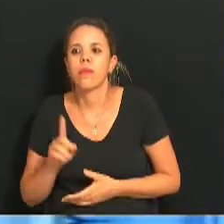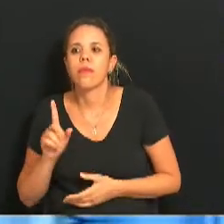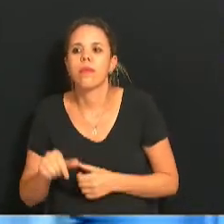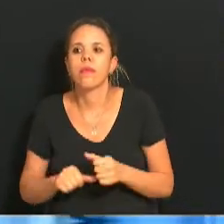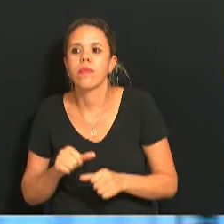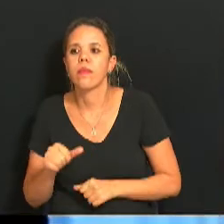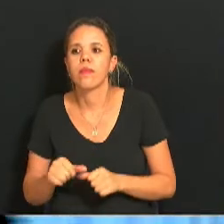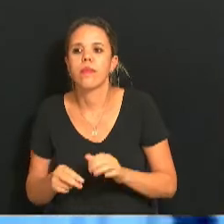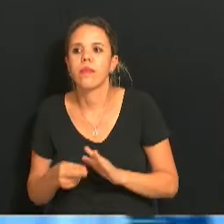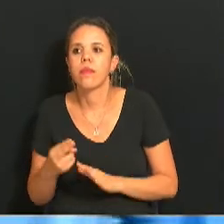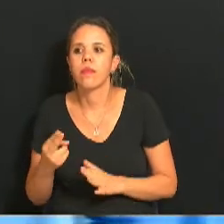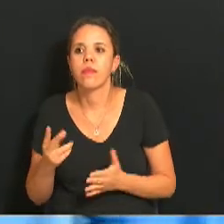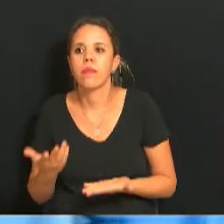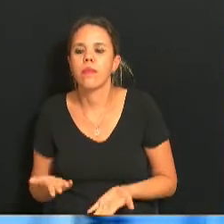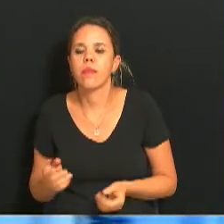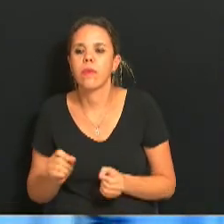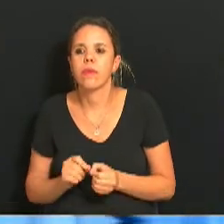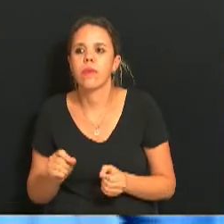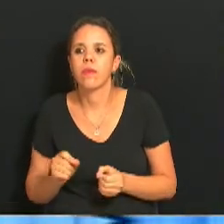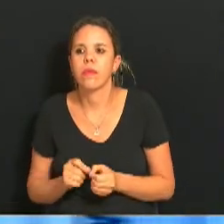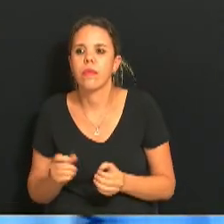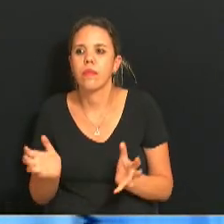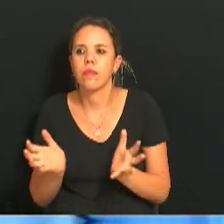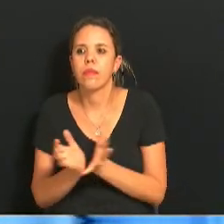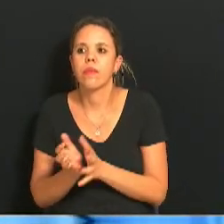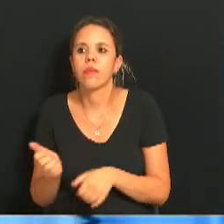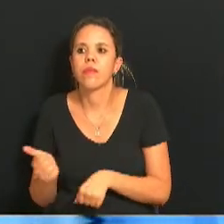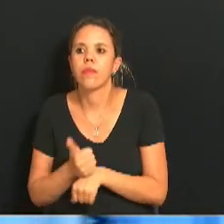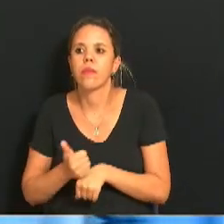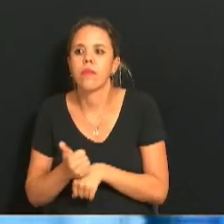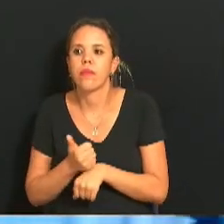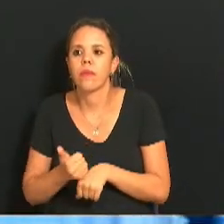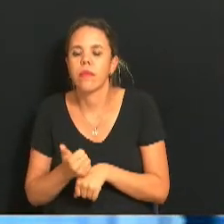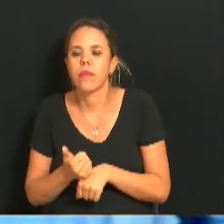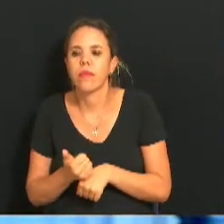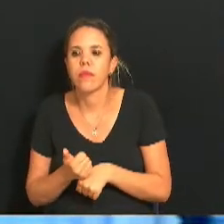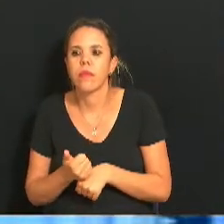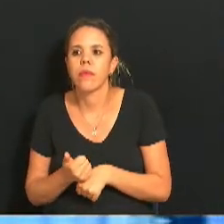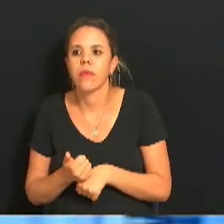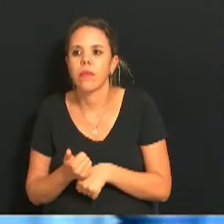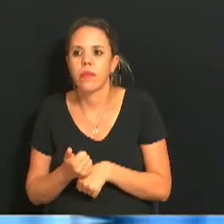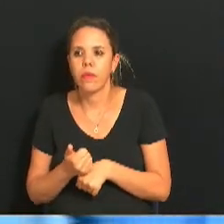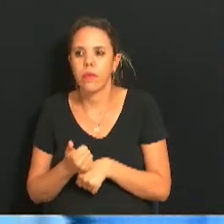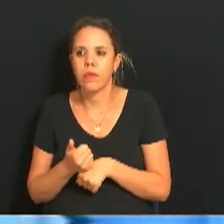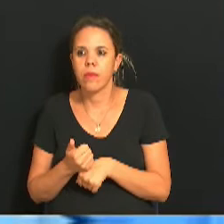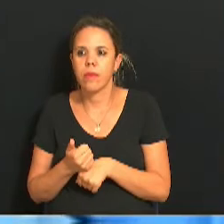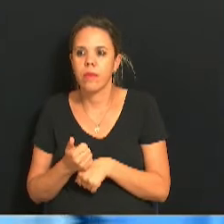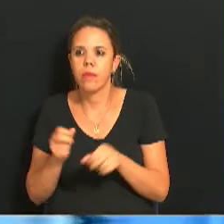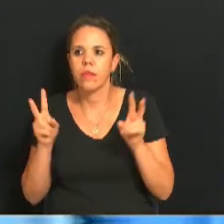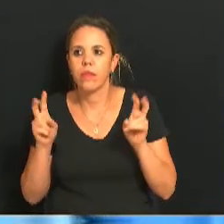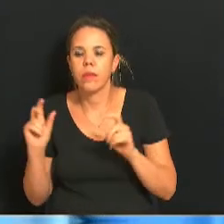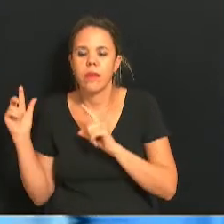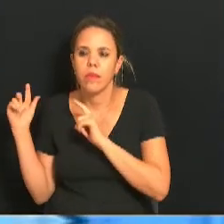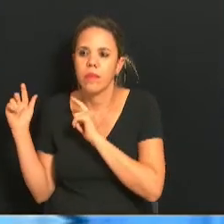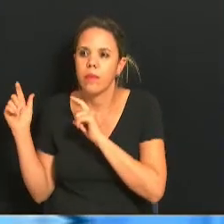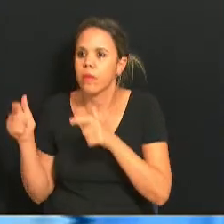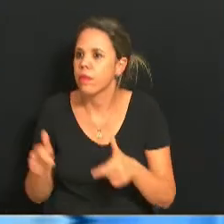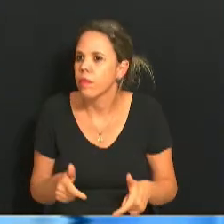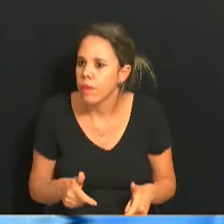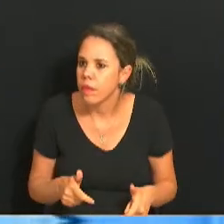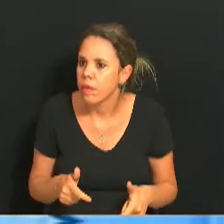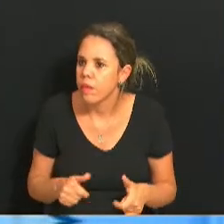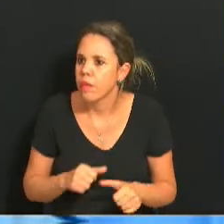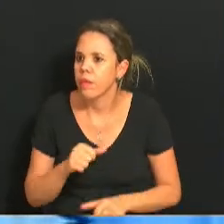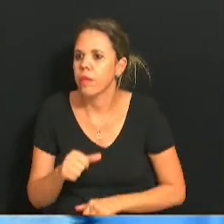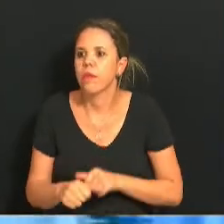mudança da resolução é feita por essa equipe multidisciplinar e assim tradicionalmente as